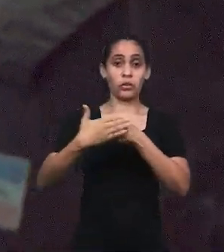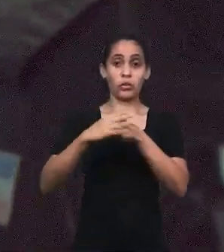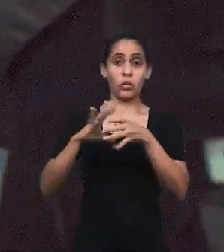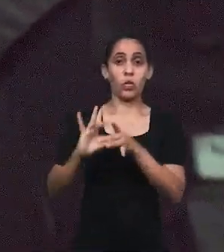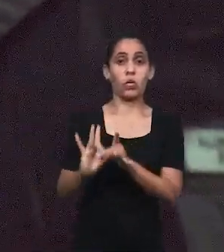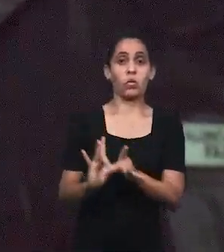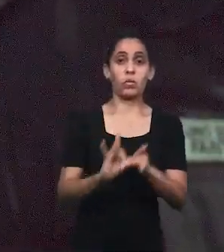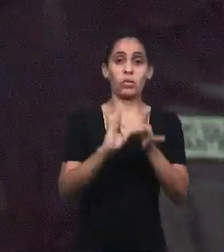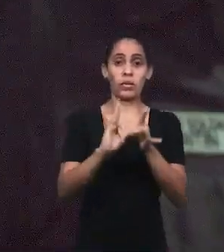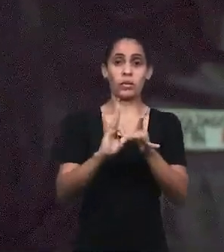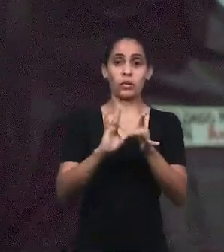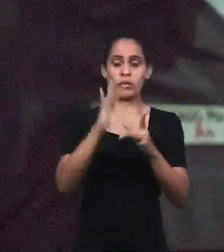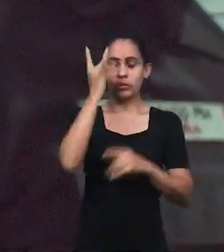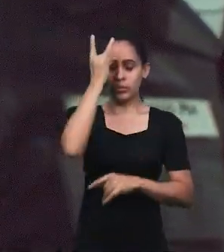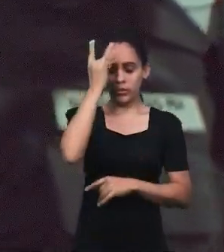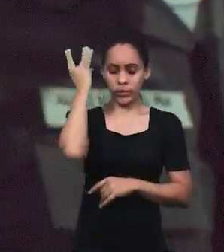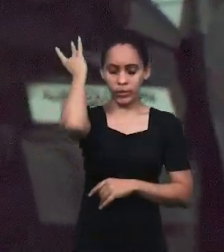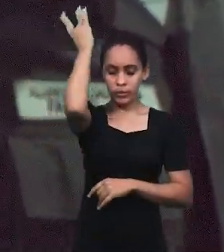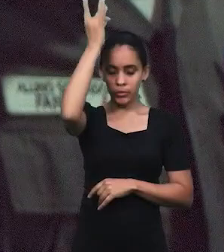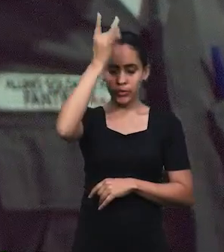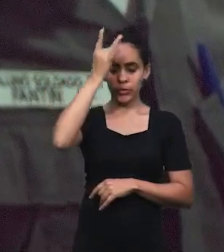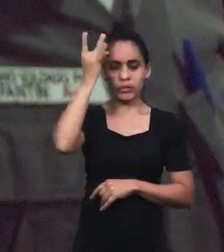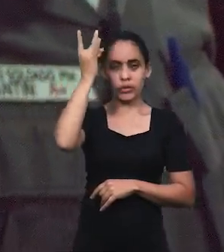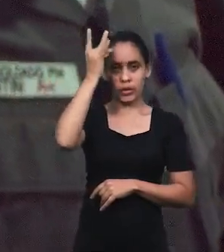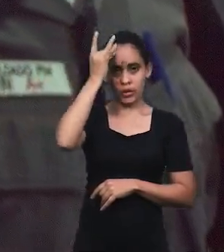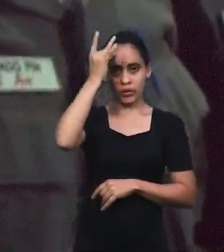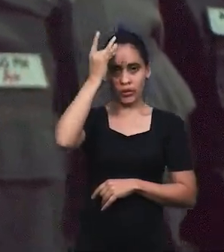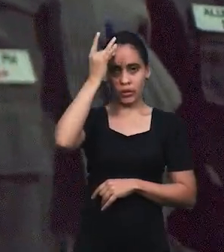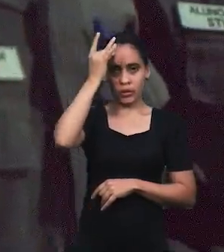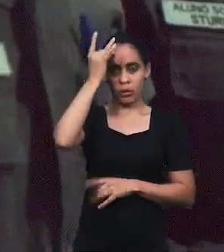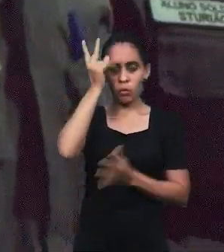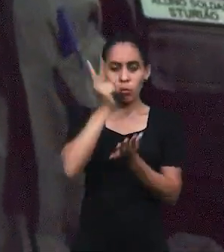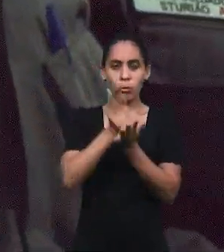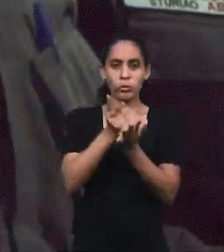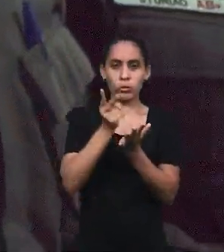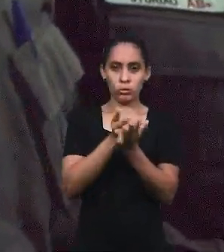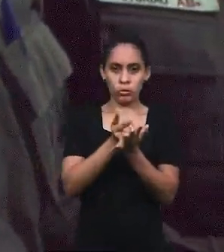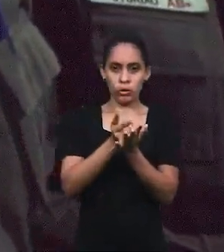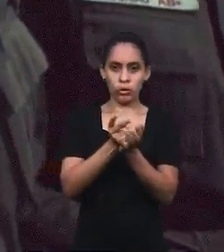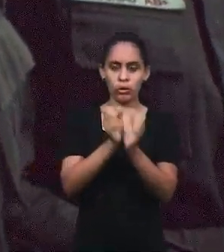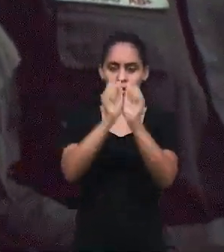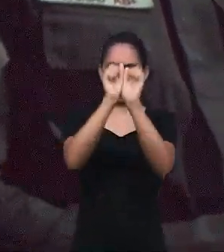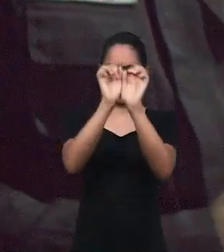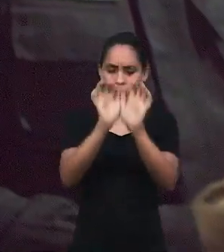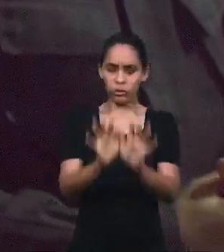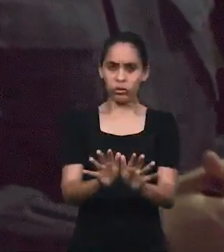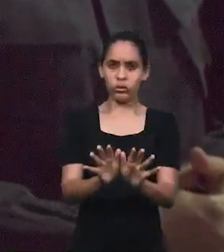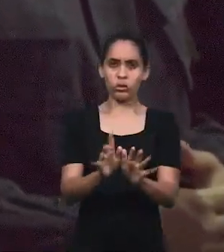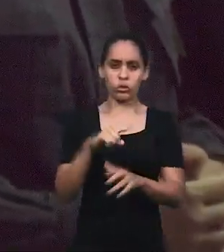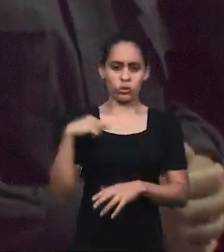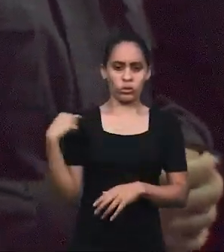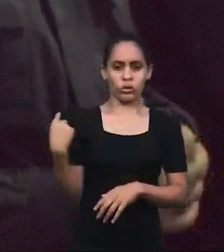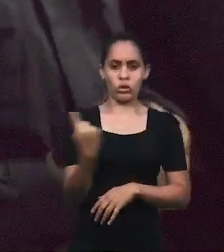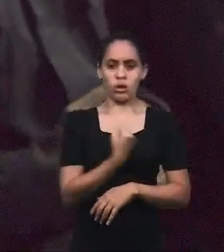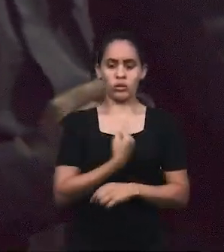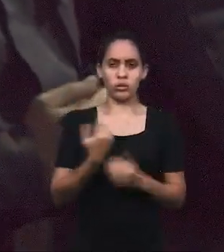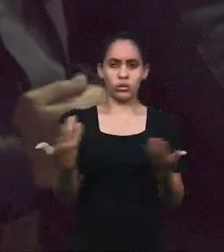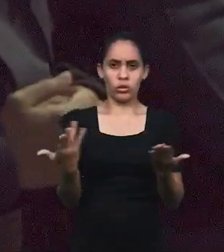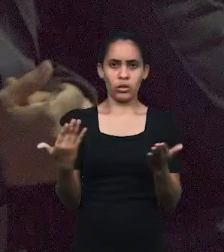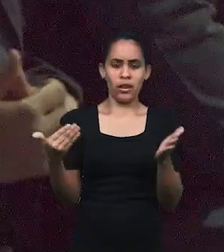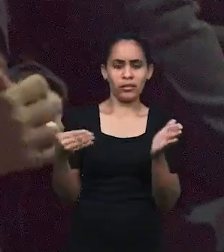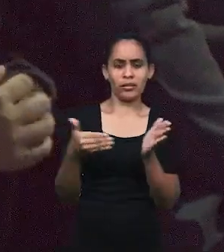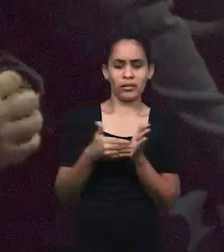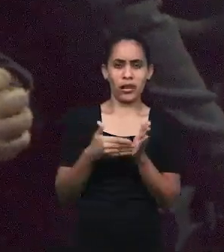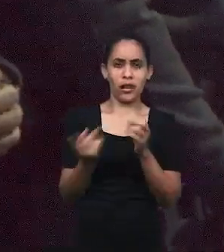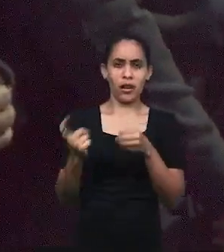Guarda-os do mal e faça resplandecer sobre eles a luz da tua bondade, e que a